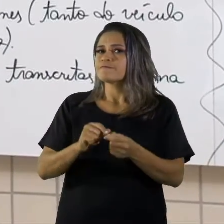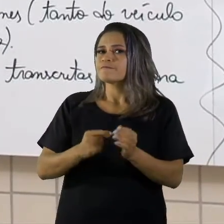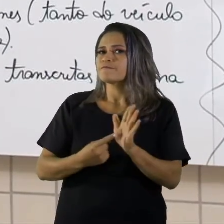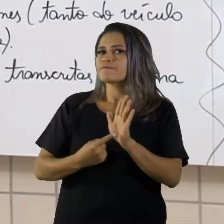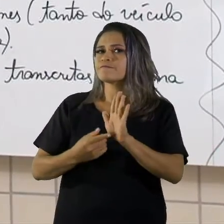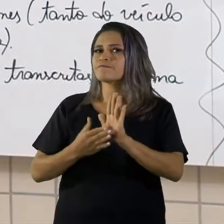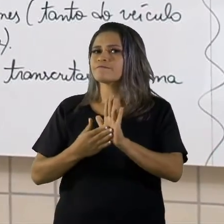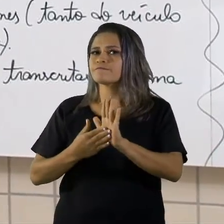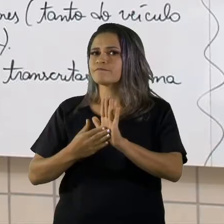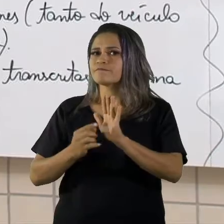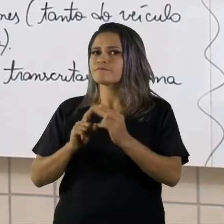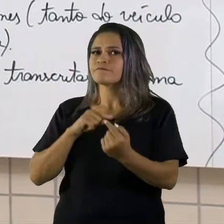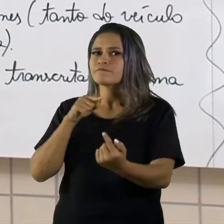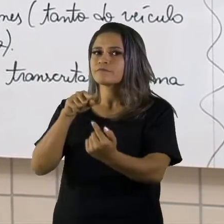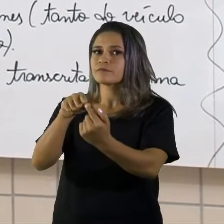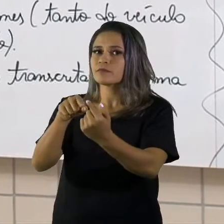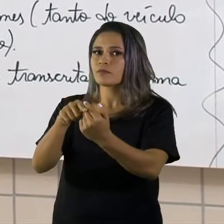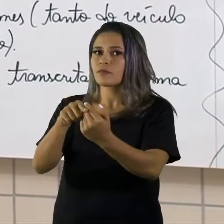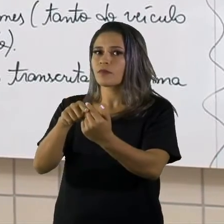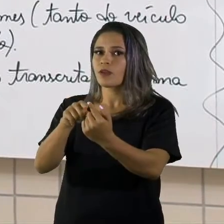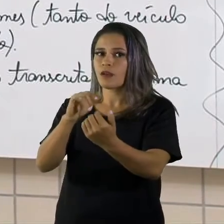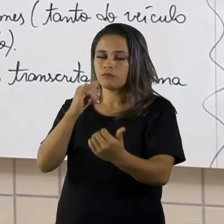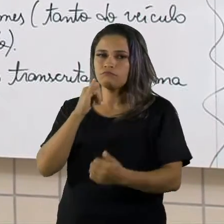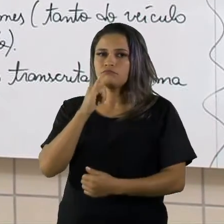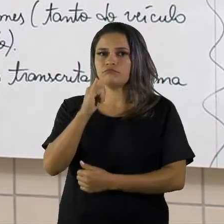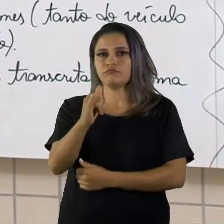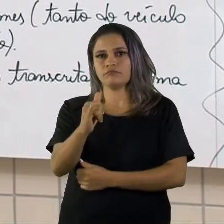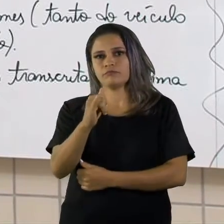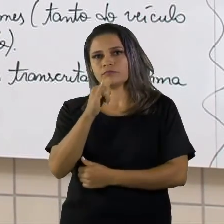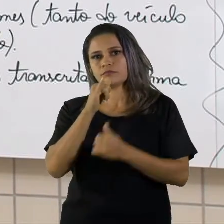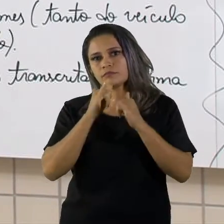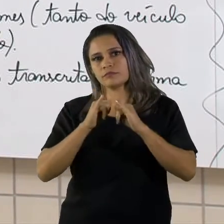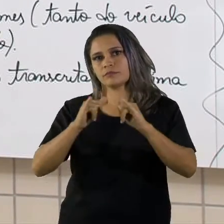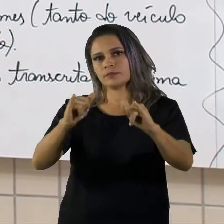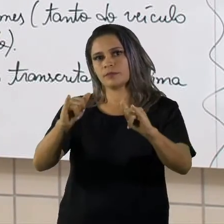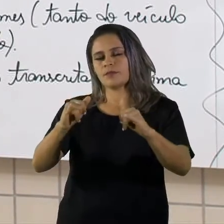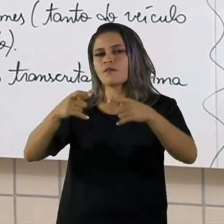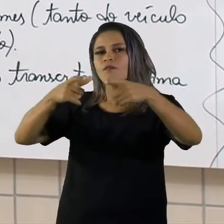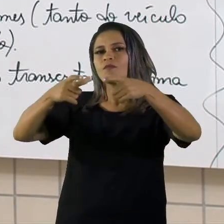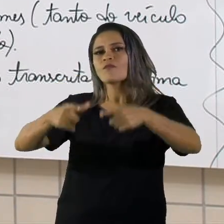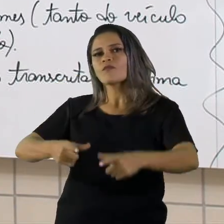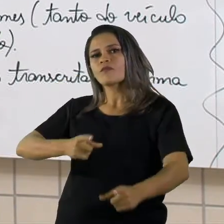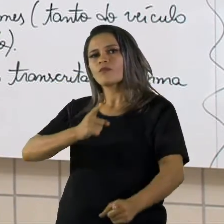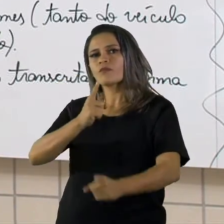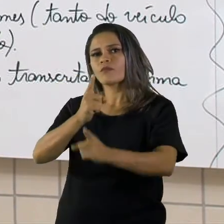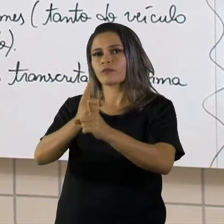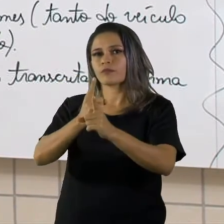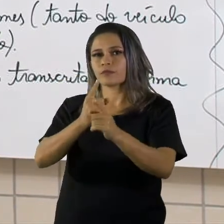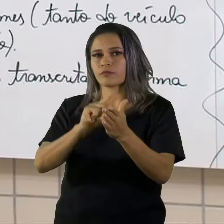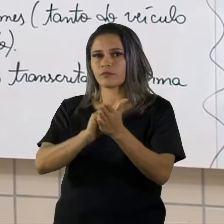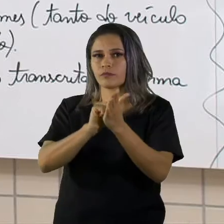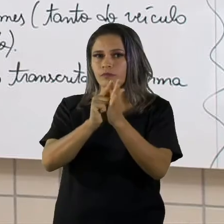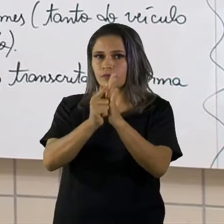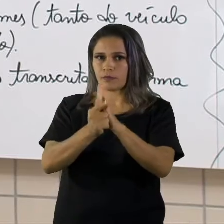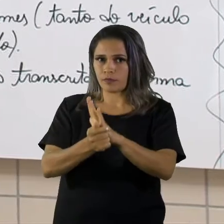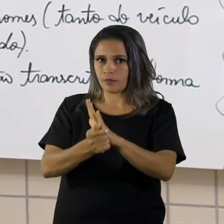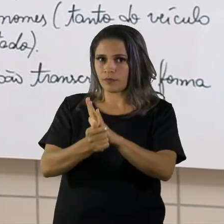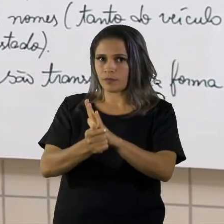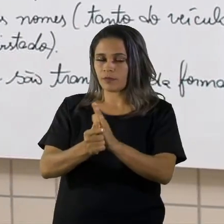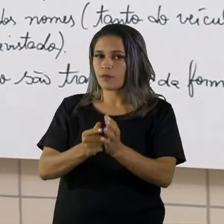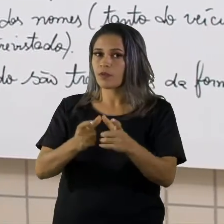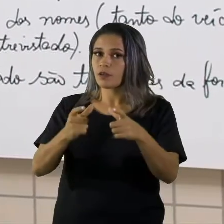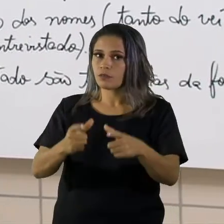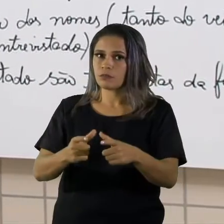geralmente o quê? Informativa. Veiculada onde? Onde eu posso encontrar esse tipo de gênero? Posso encontrar